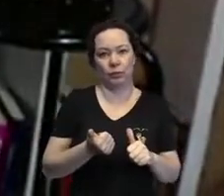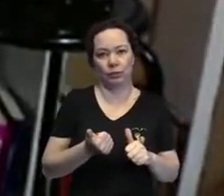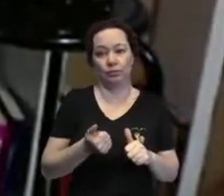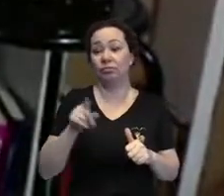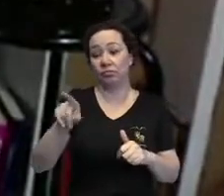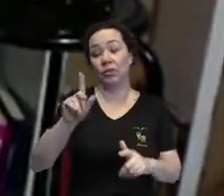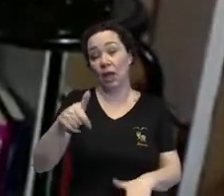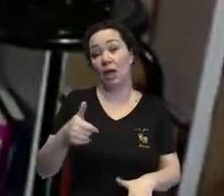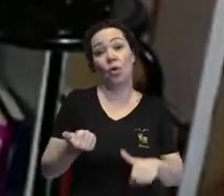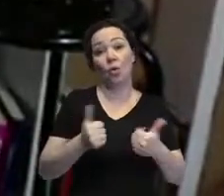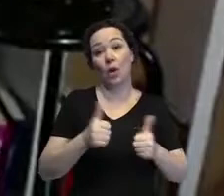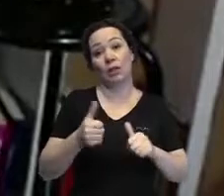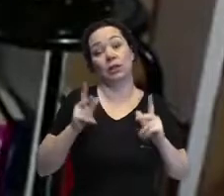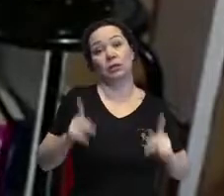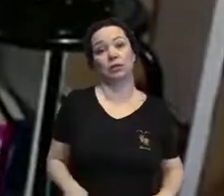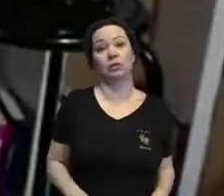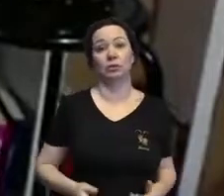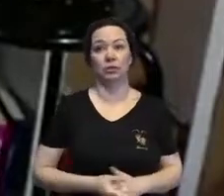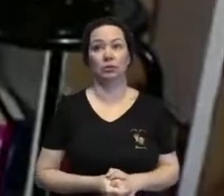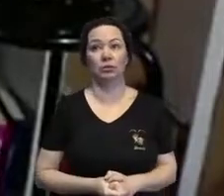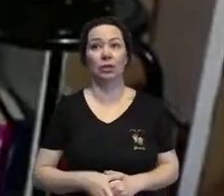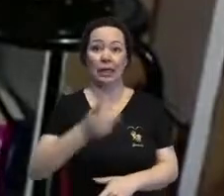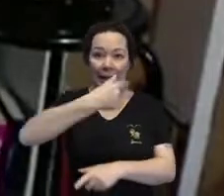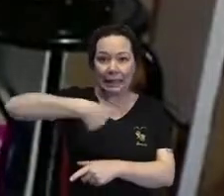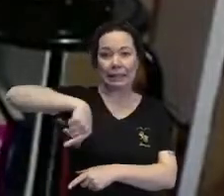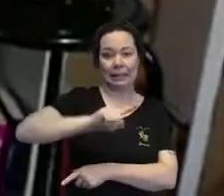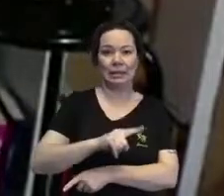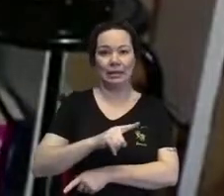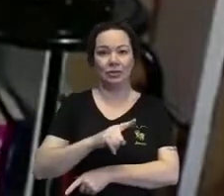Ela é uma qualidade. E isso